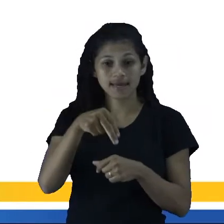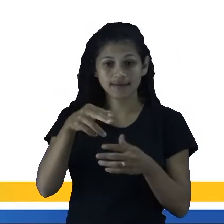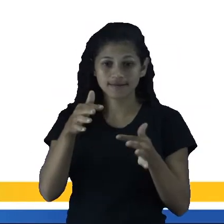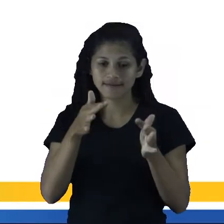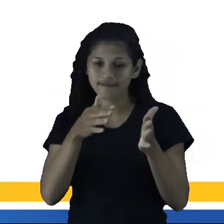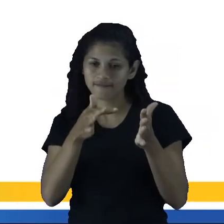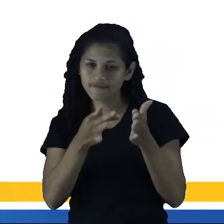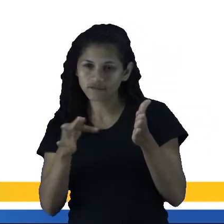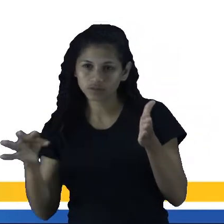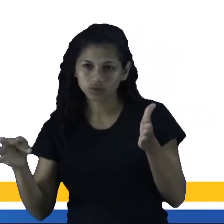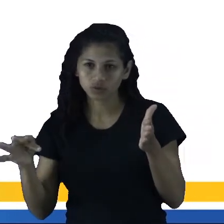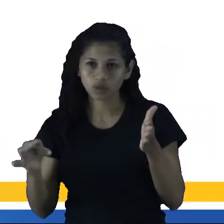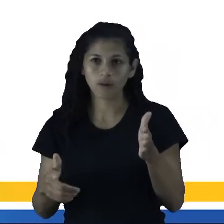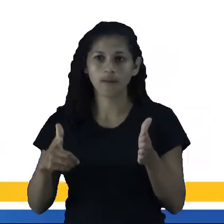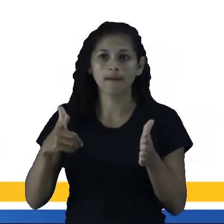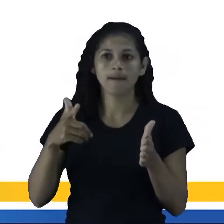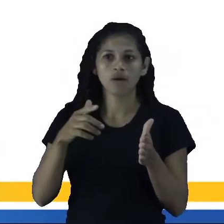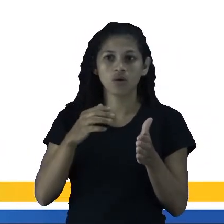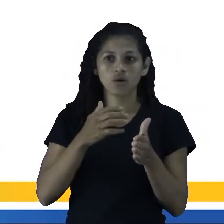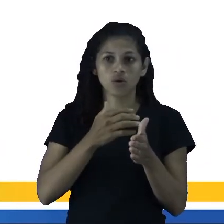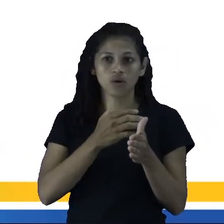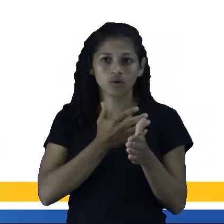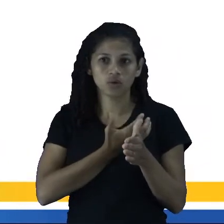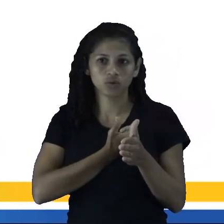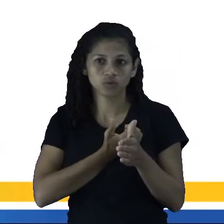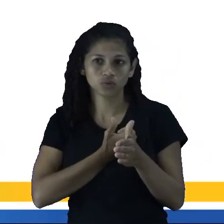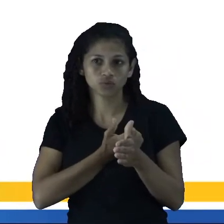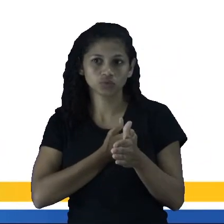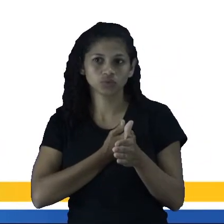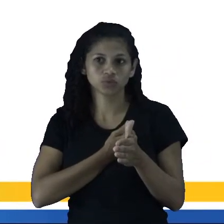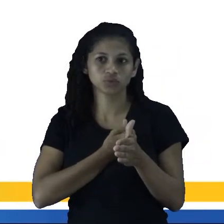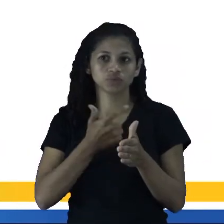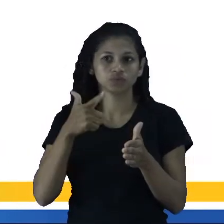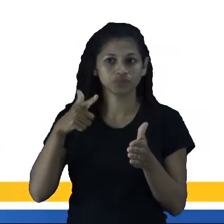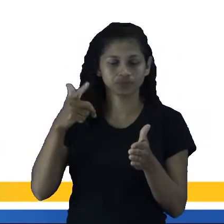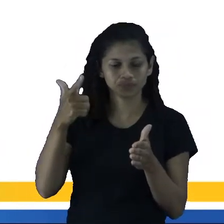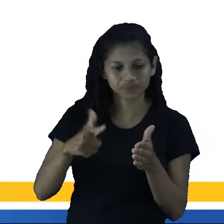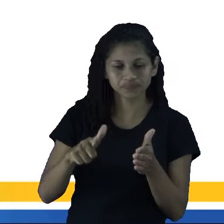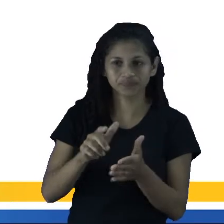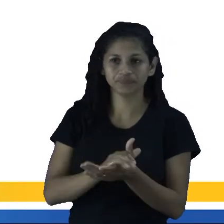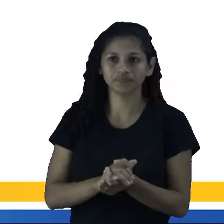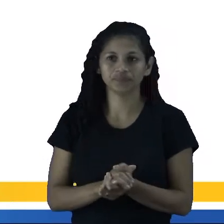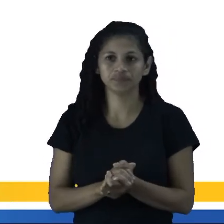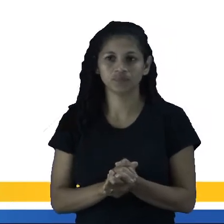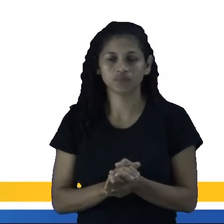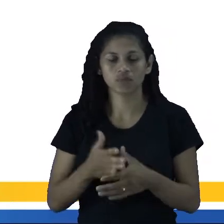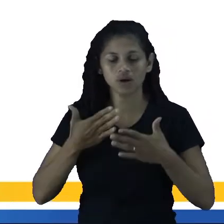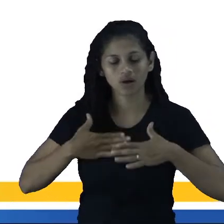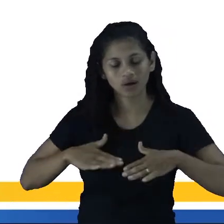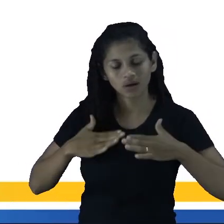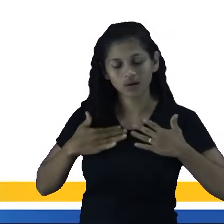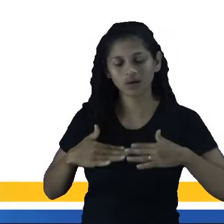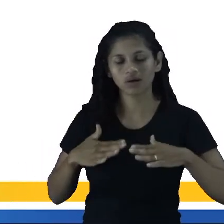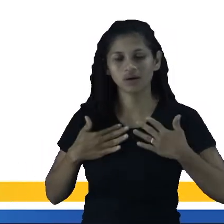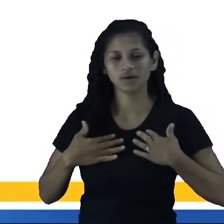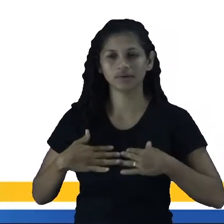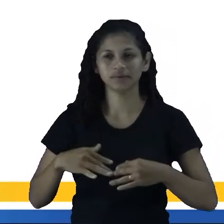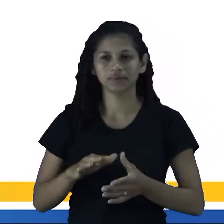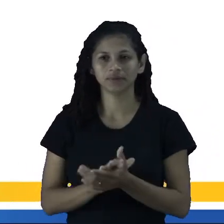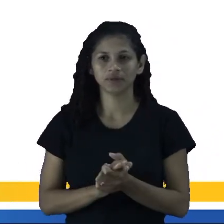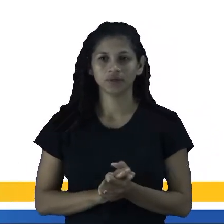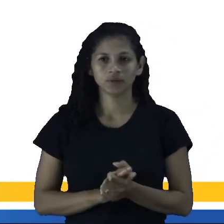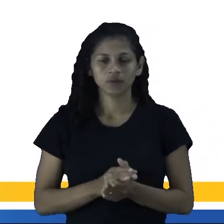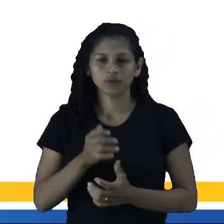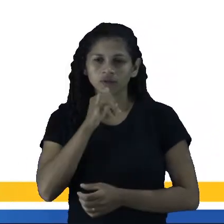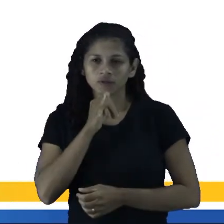entender isso bem fácil, não é difícil. Calma, calma, calma, calma. Muita hora nessa calma.